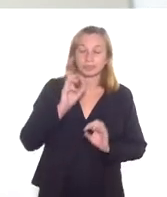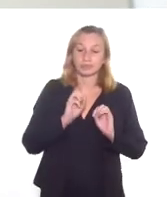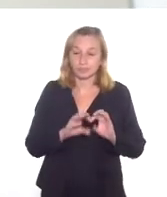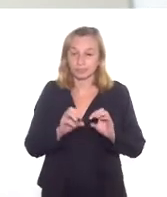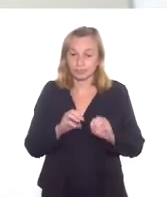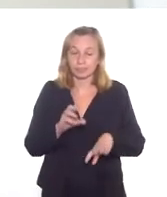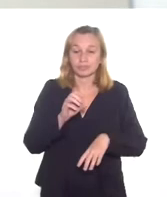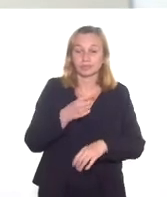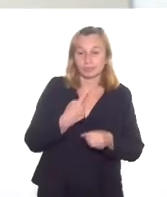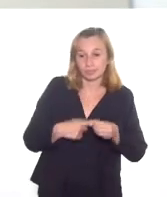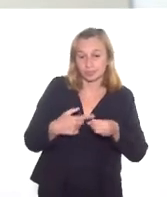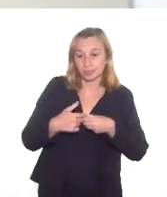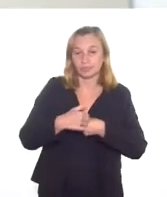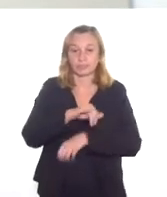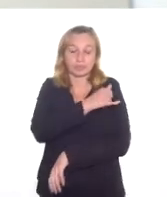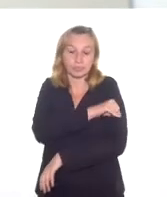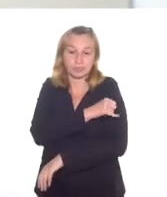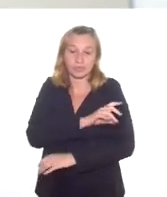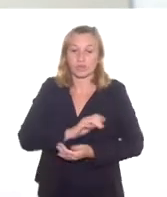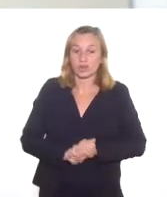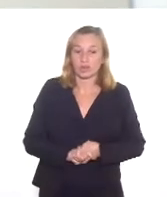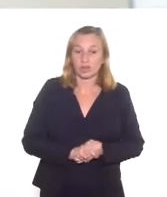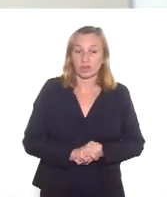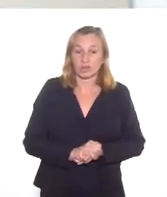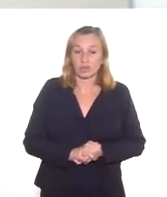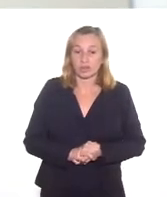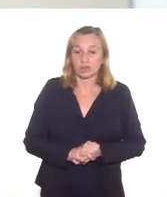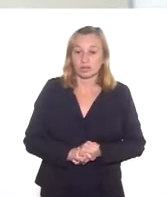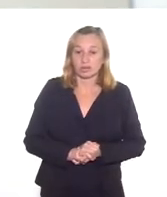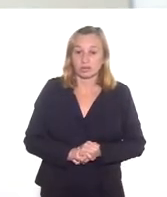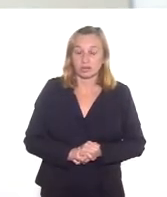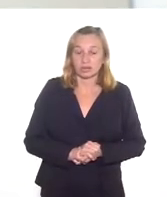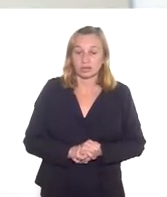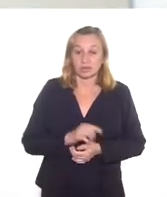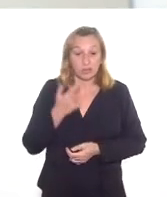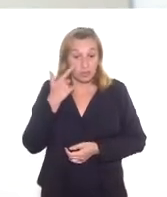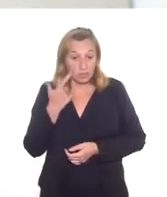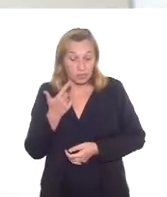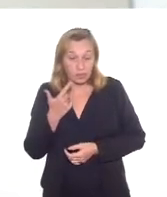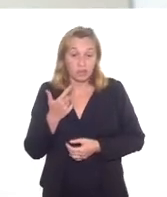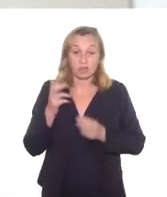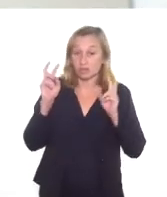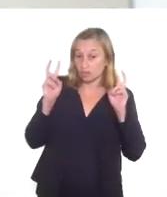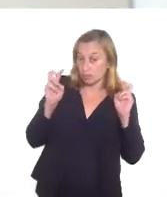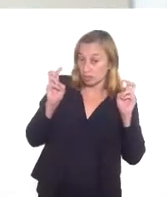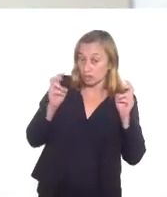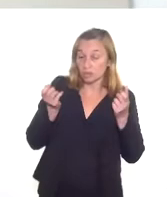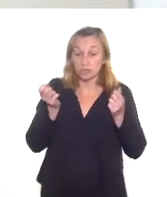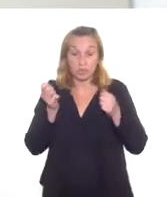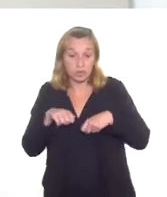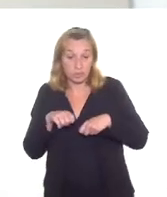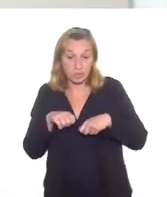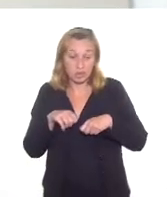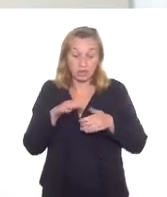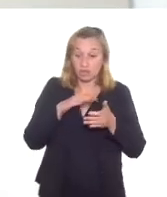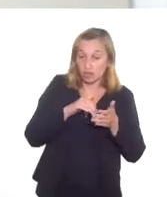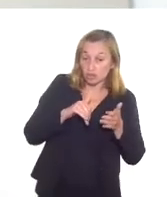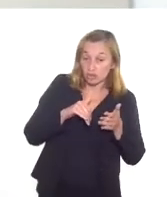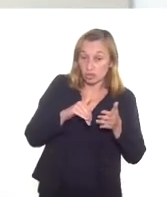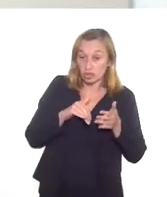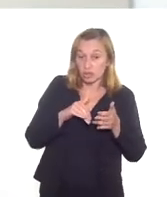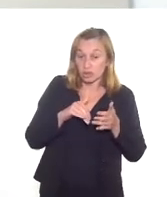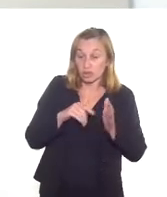no município do Rio de Janeiro. Recentemente, a gente começou a ver especulações sobre a possibilidade de se derrubar, de se vender essa